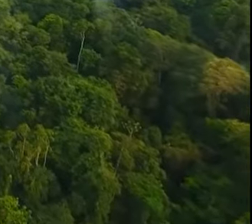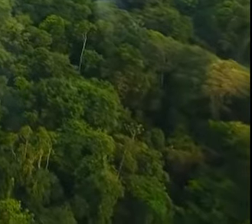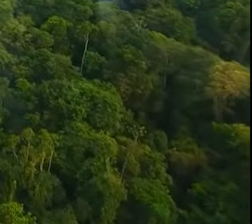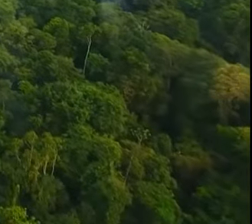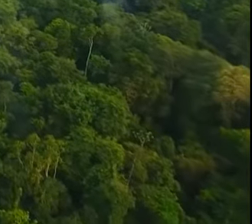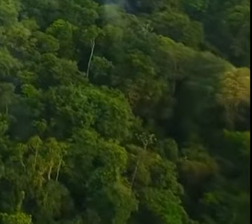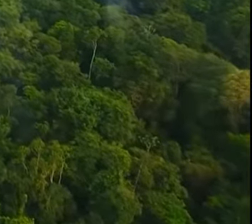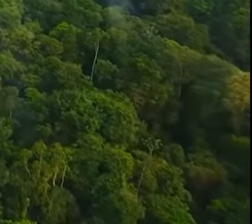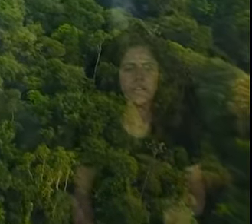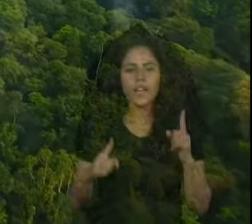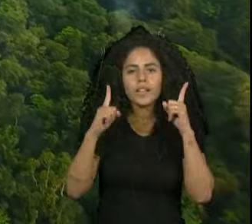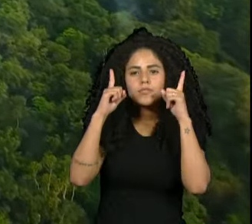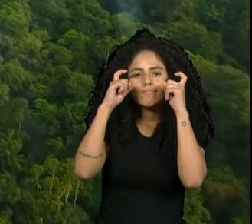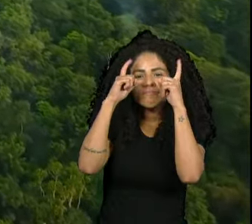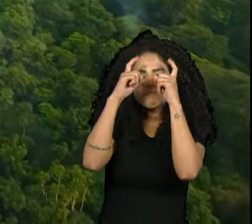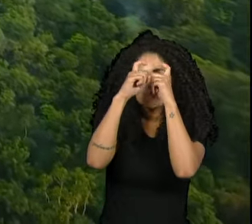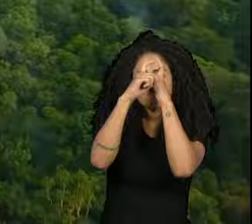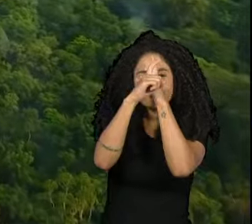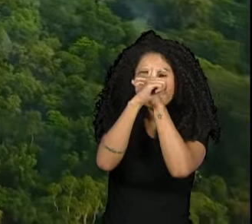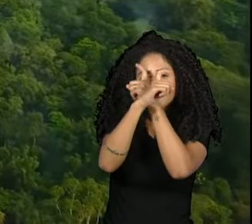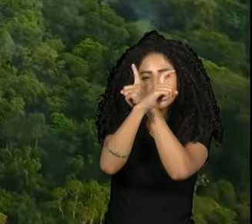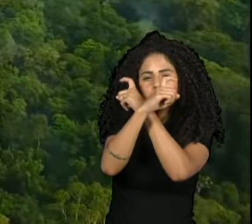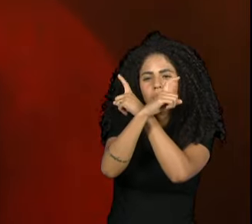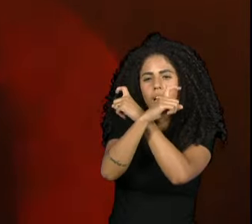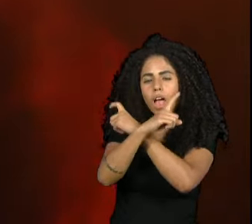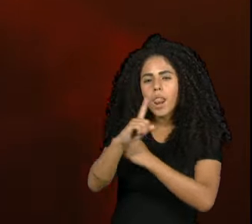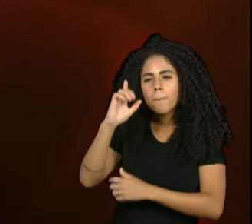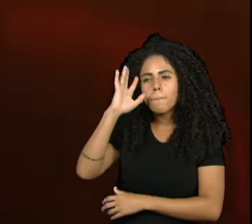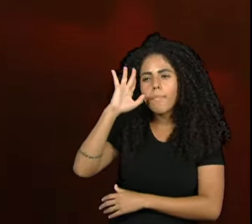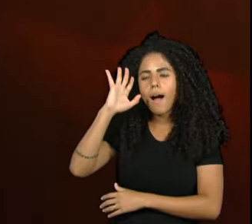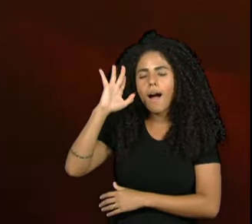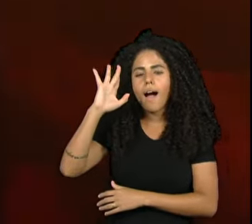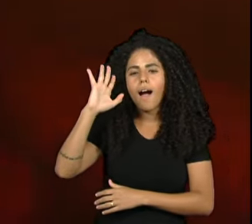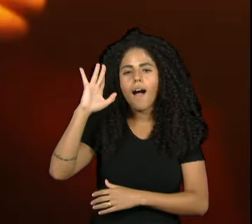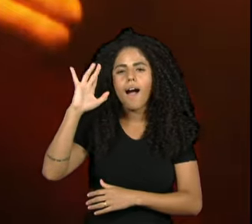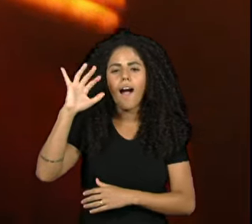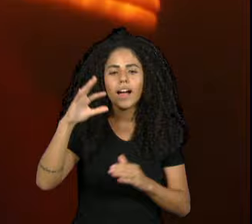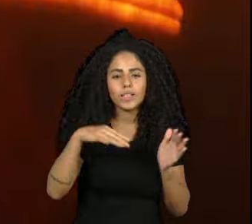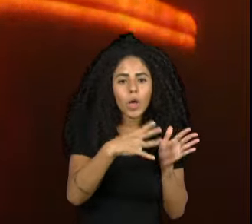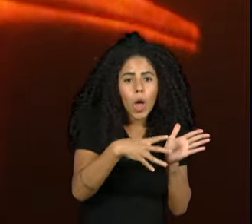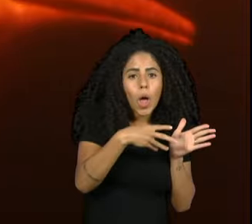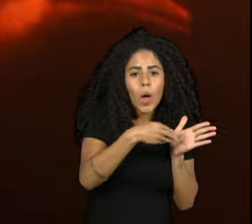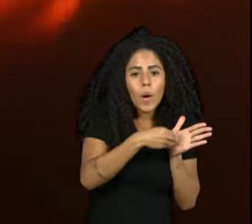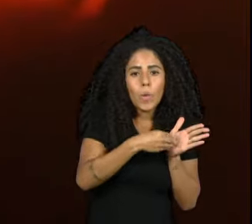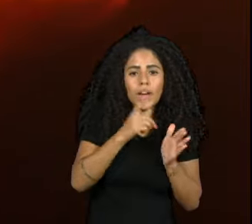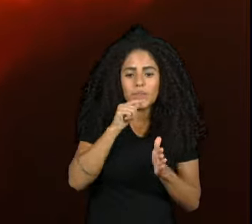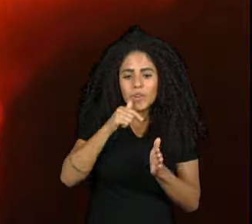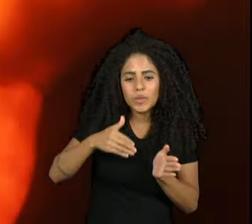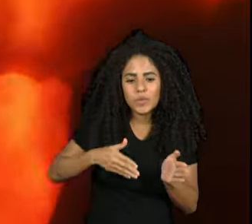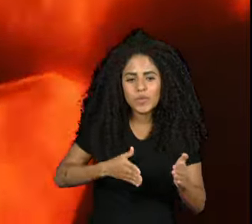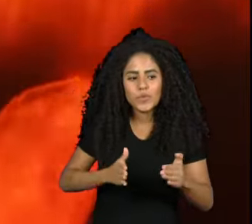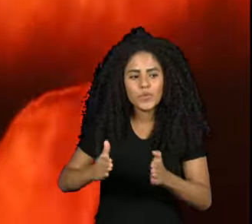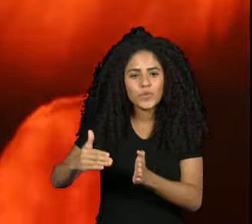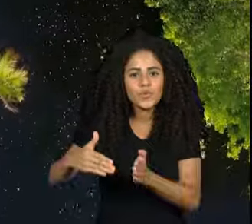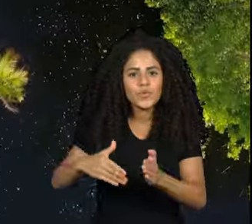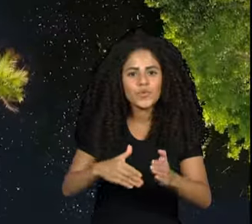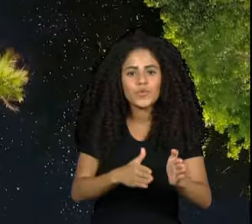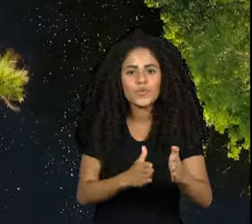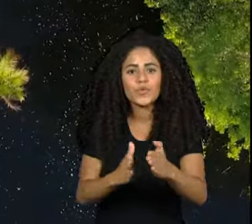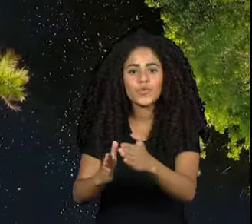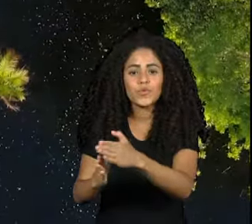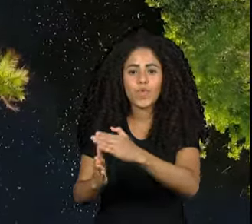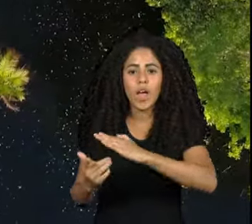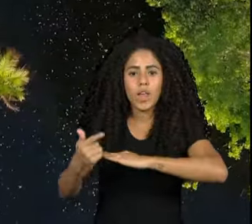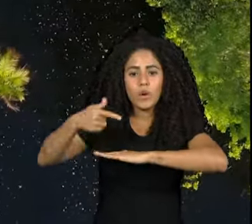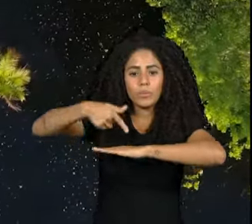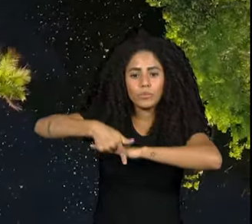É difícil pensar em Amazônia e não lembrar desses simpáticos moradores dos rios. O icônico boto vermelho,